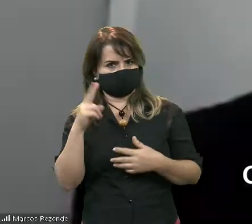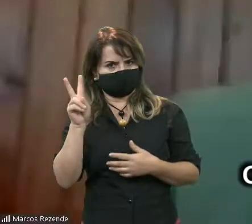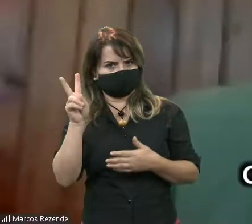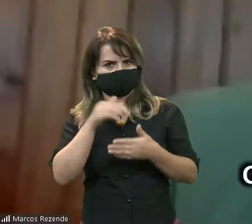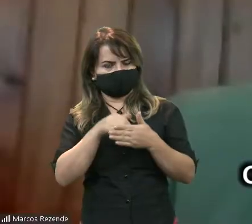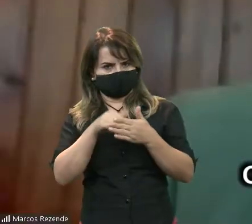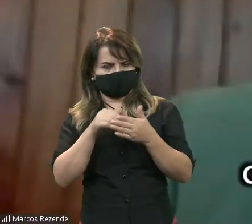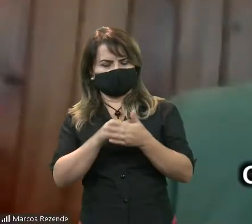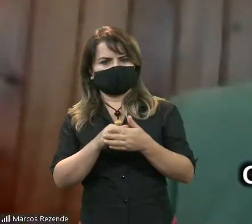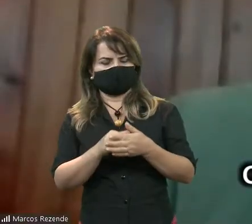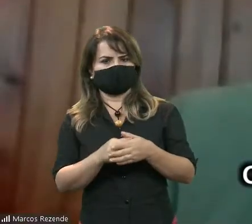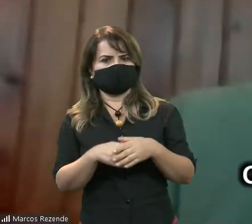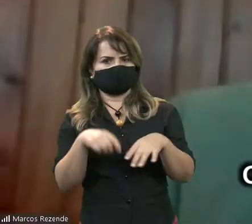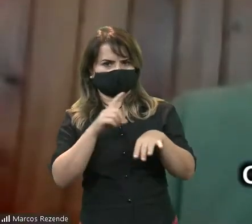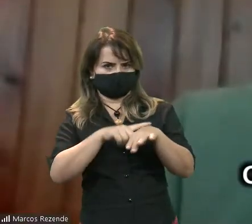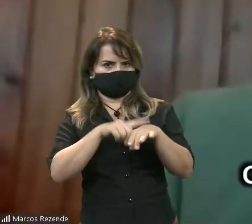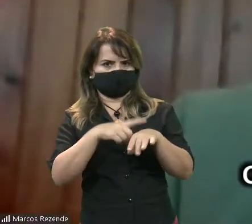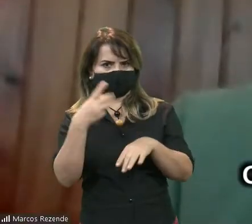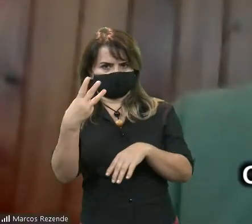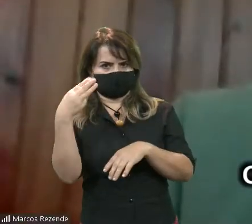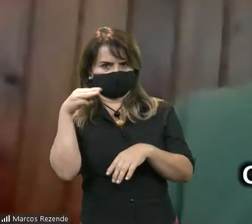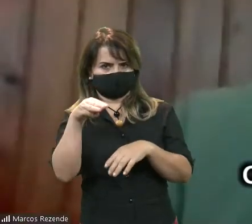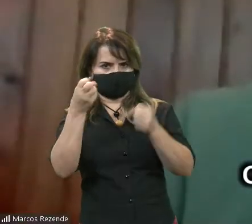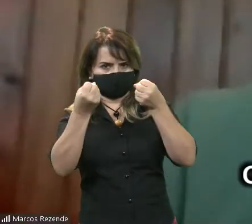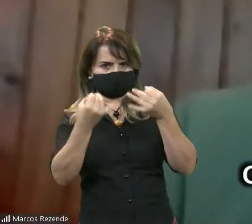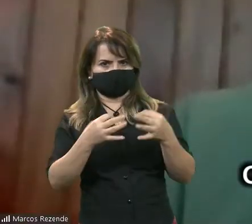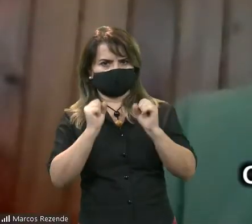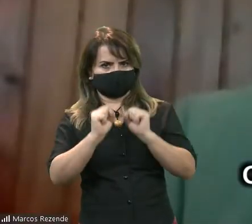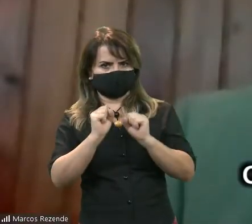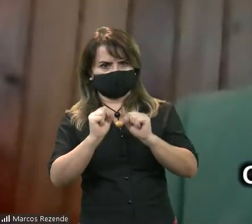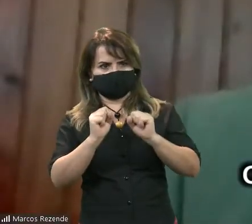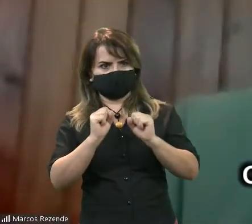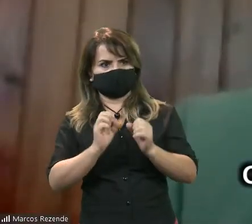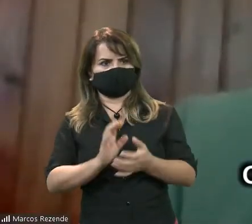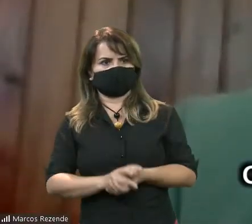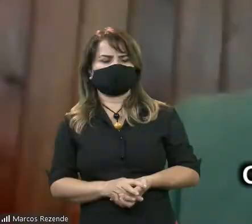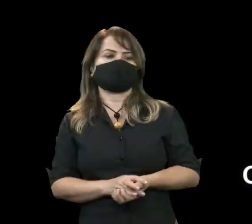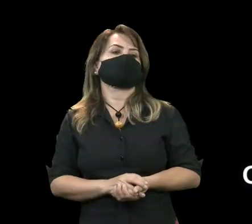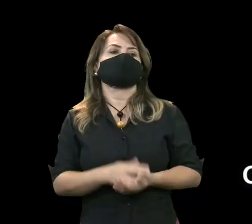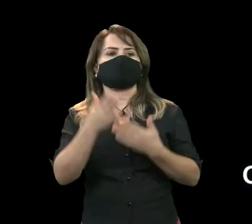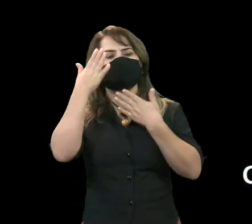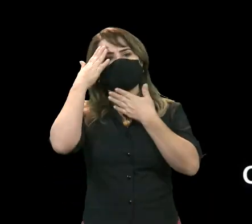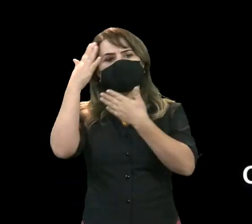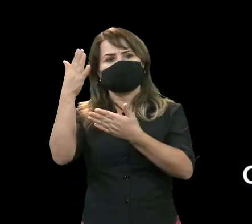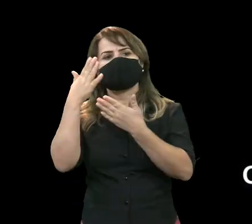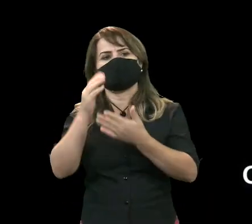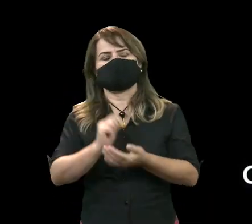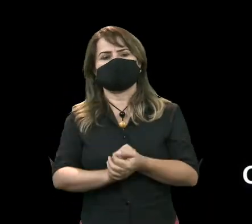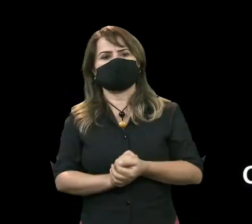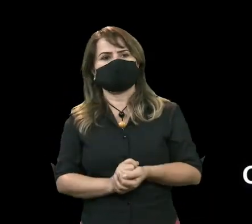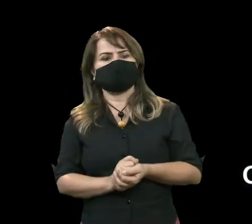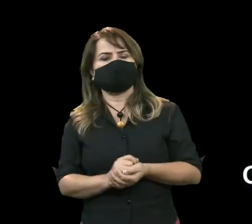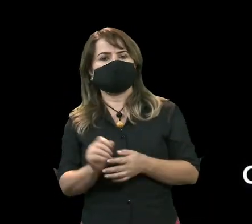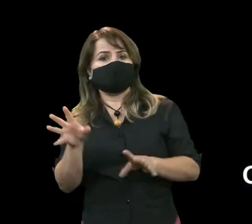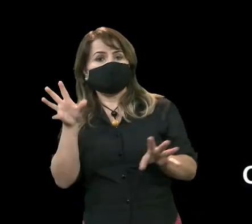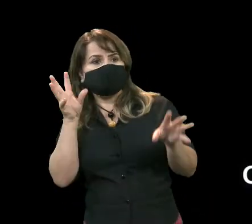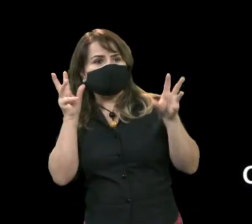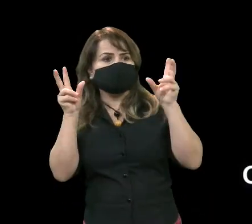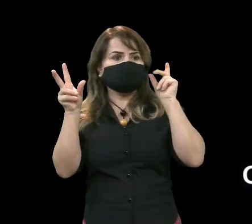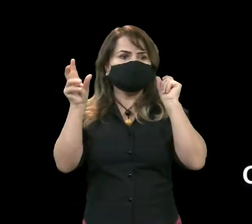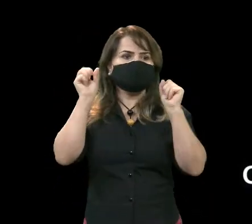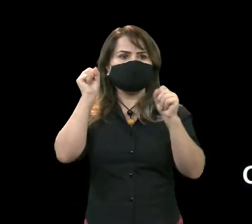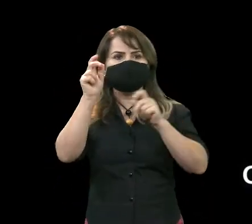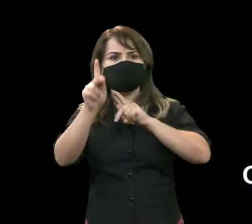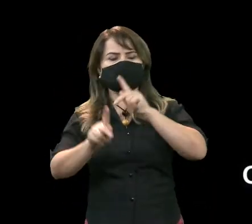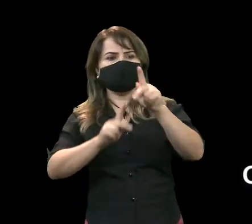Vossa Excelência dispõe de 3 minutos para a justificativa do voto. Obrigado, presidente. Eu ouvi atentamente todos os